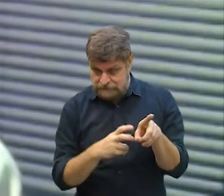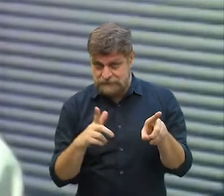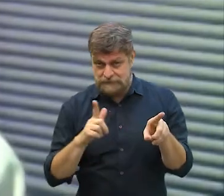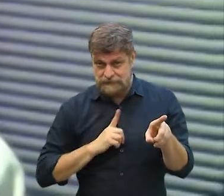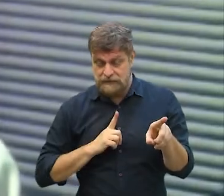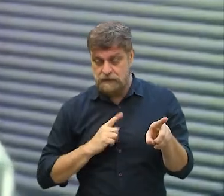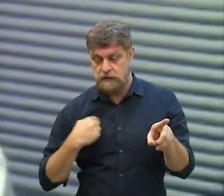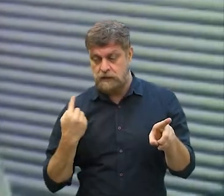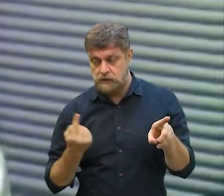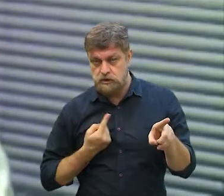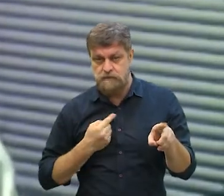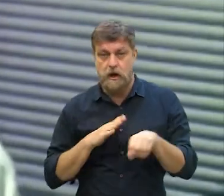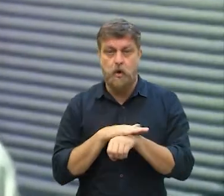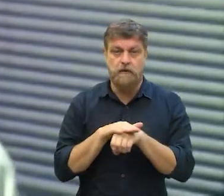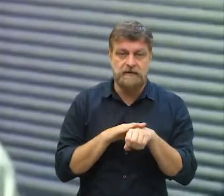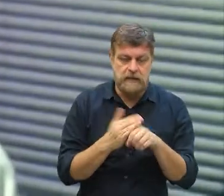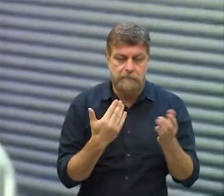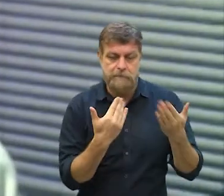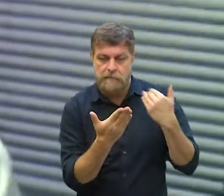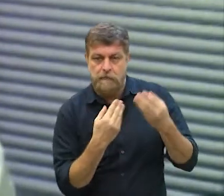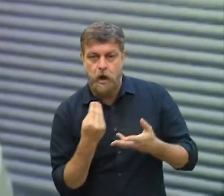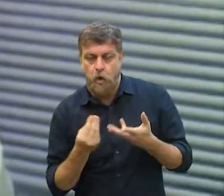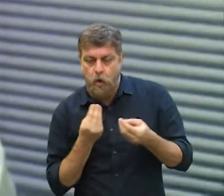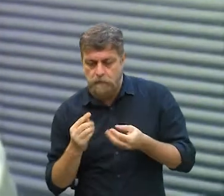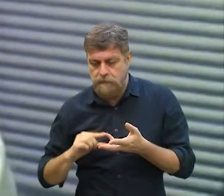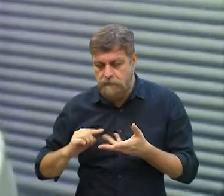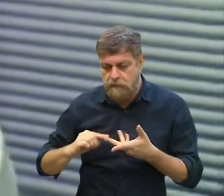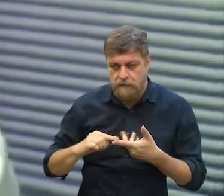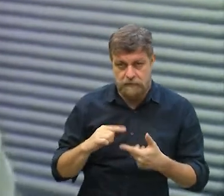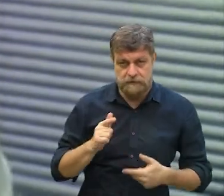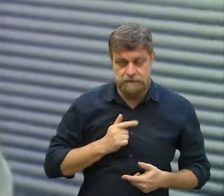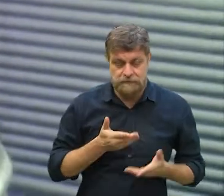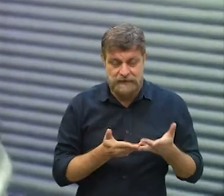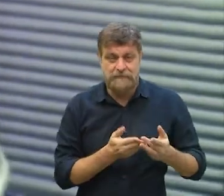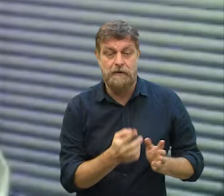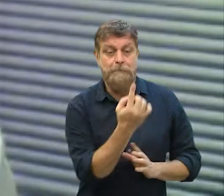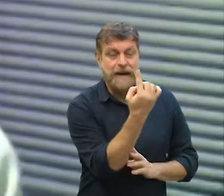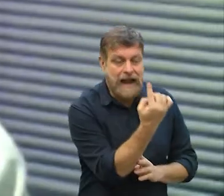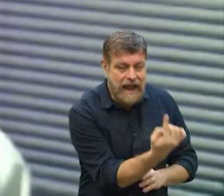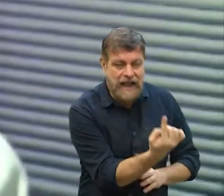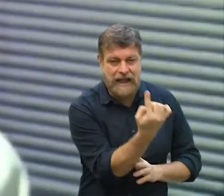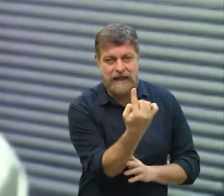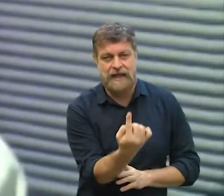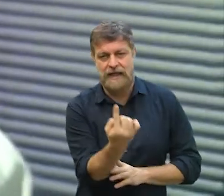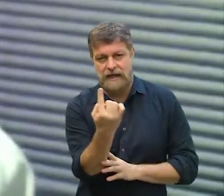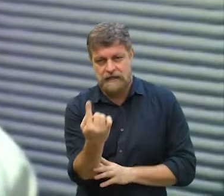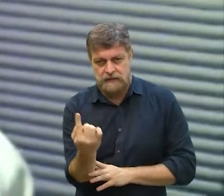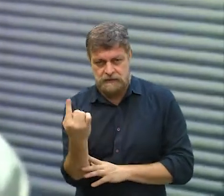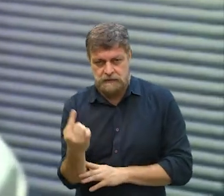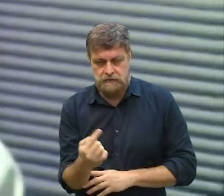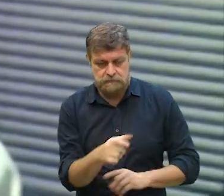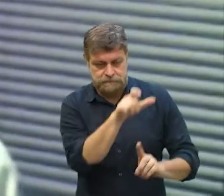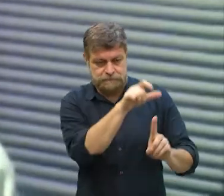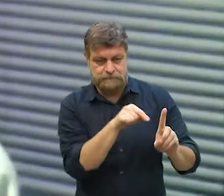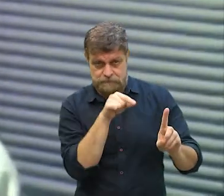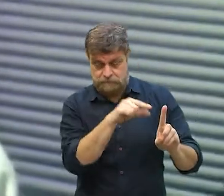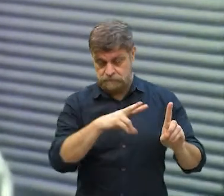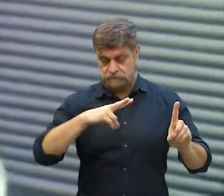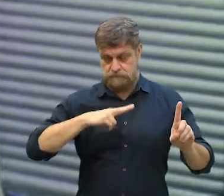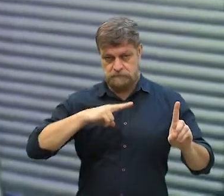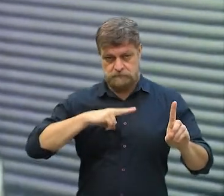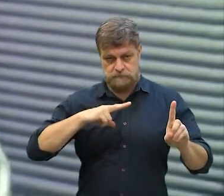próstata, a gente aí, então, vai discutir o tratamento, o que fazer. E o tratamento ele é individualizado, sim, não só para